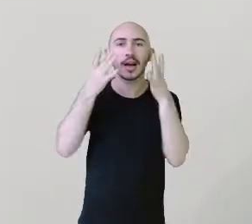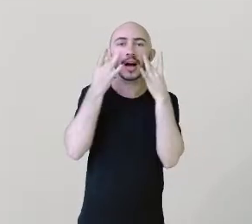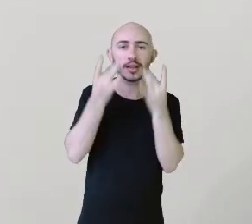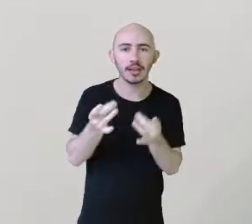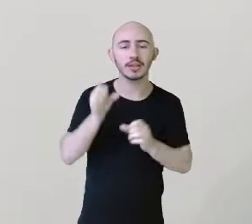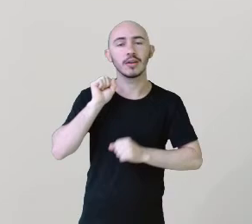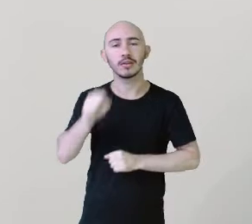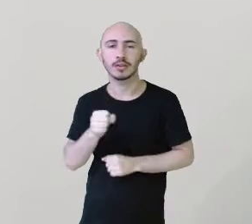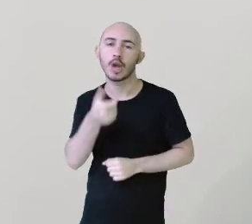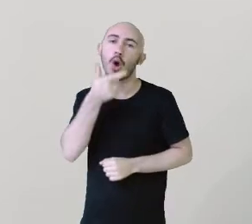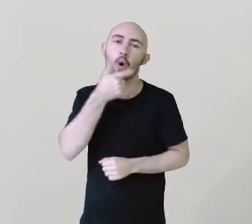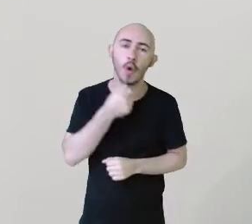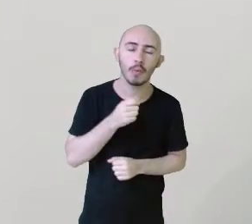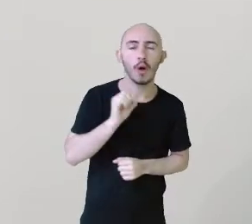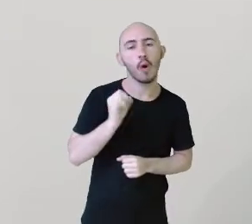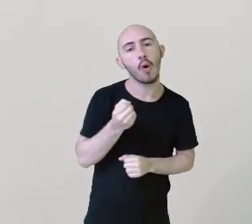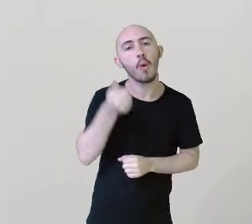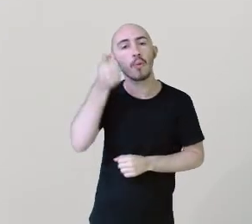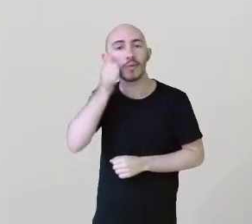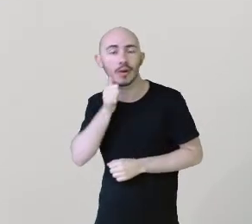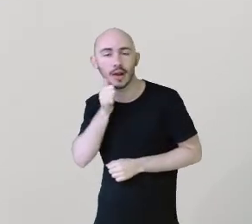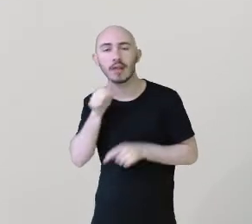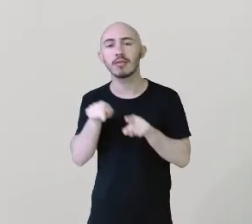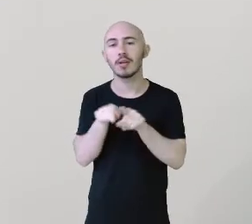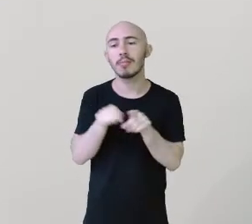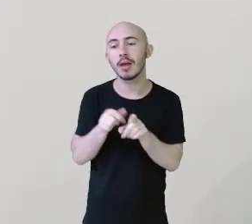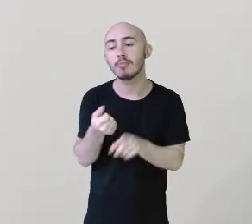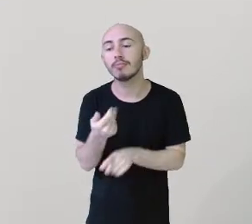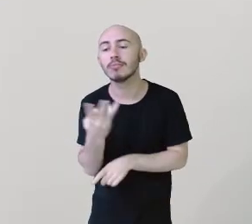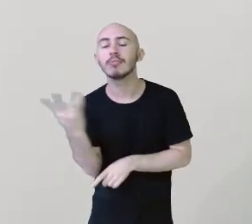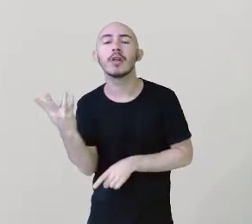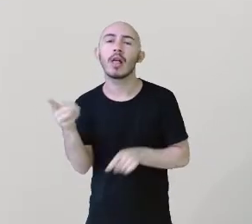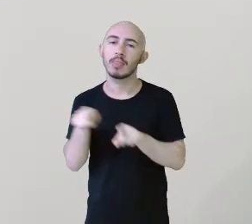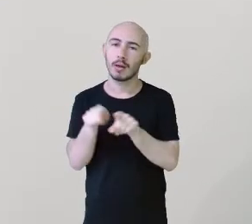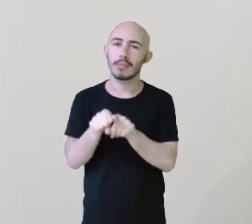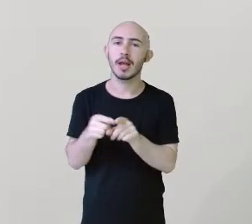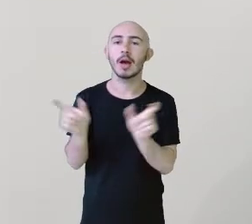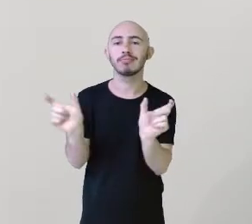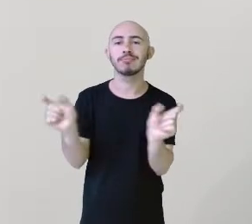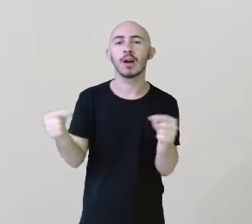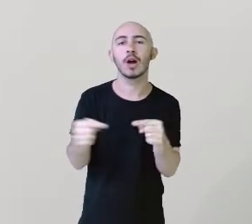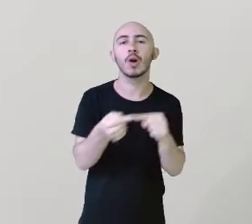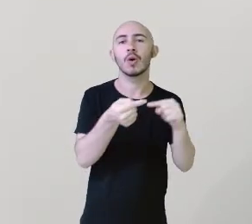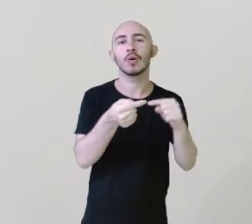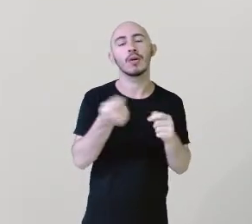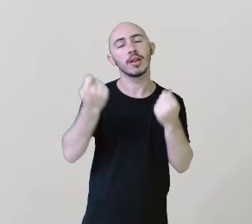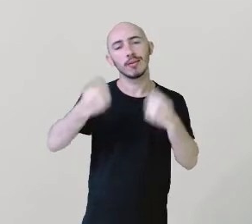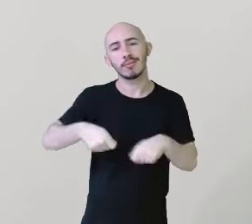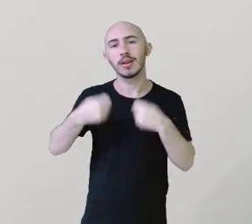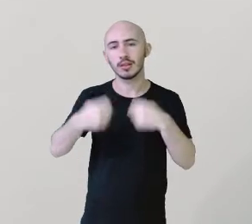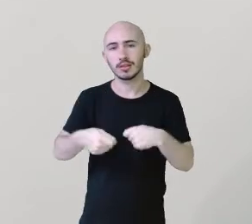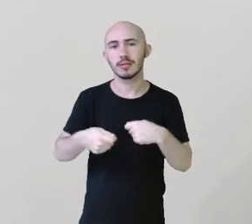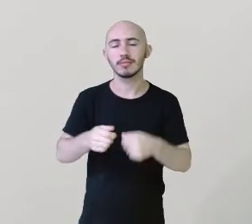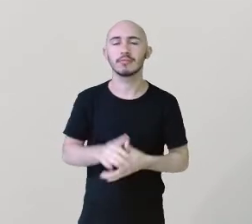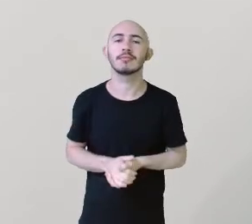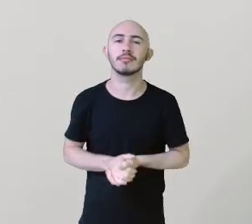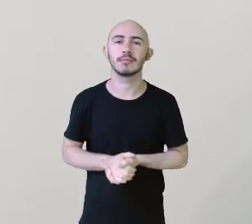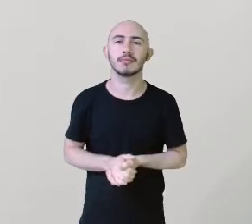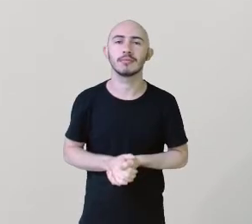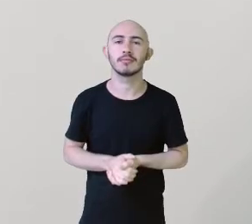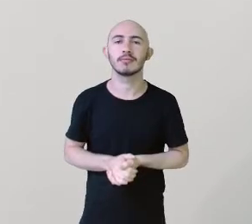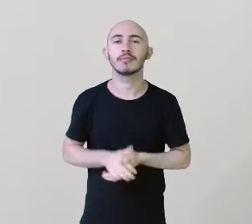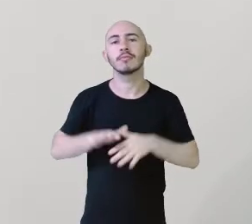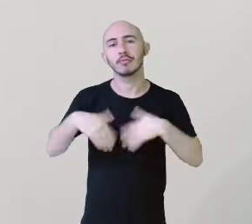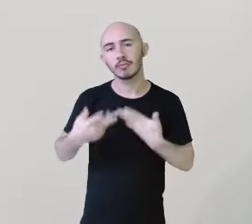está concordando e se o número também, em relação a todos os outros termos que acompanham o substantivo. Isto